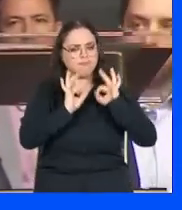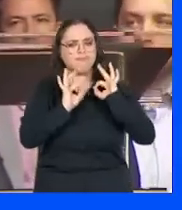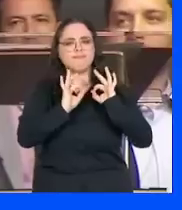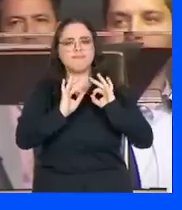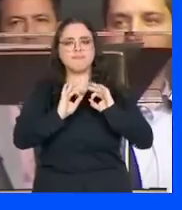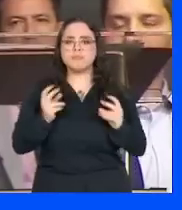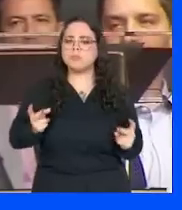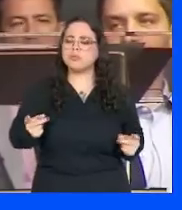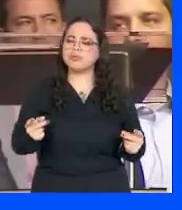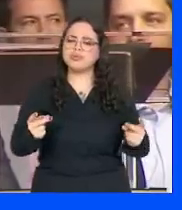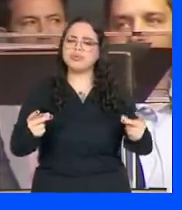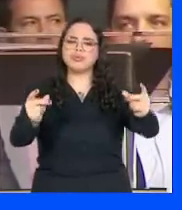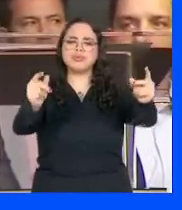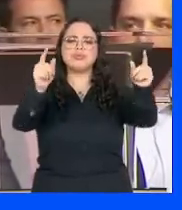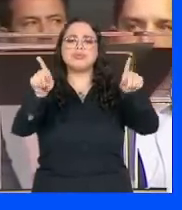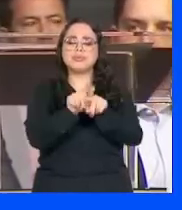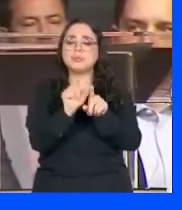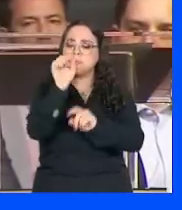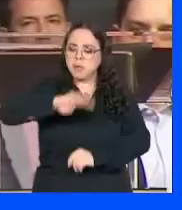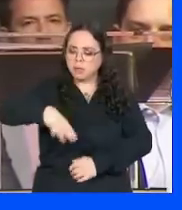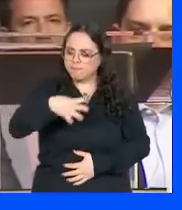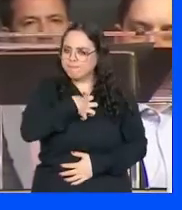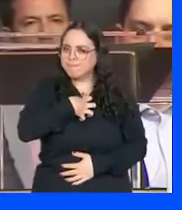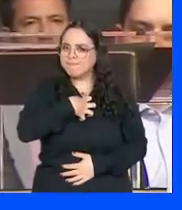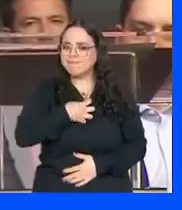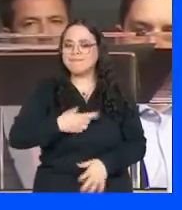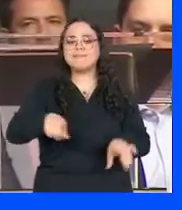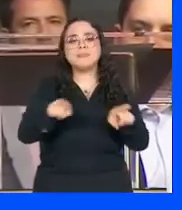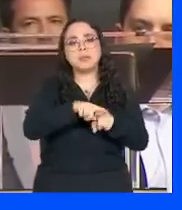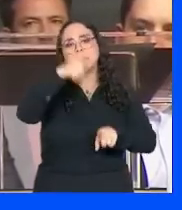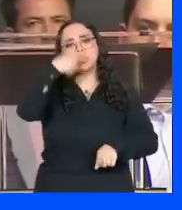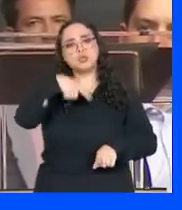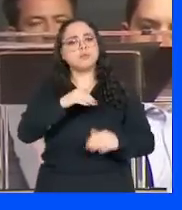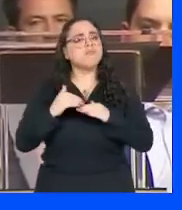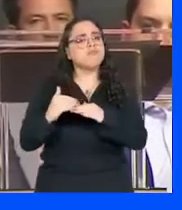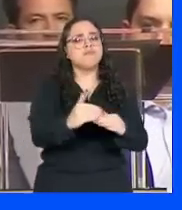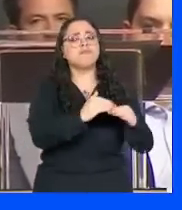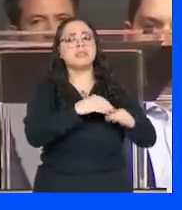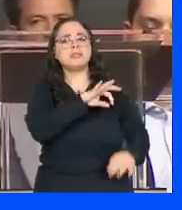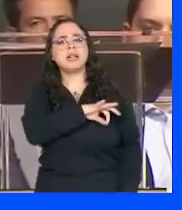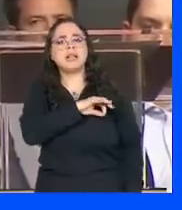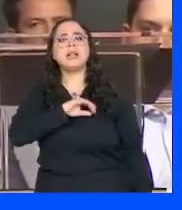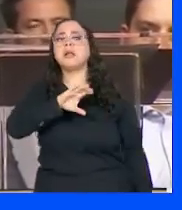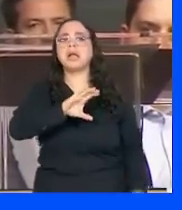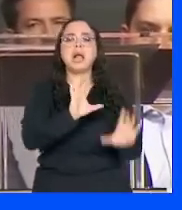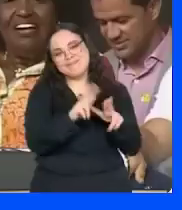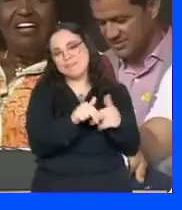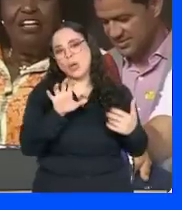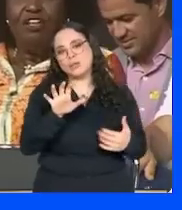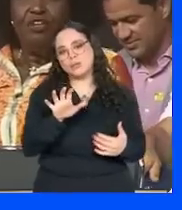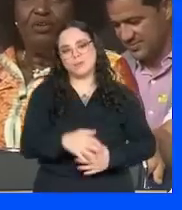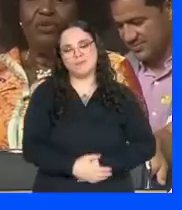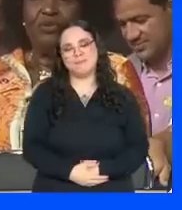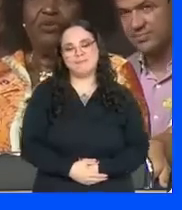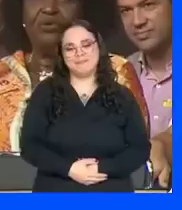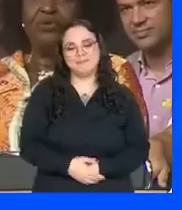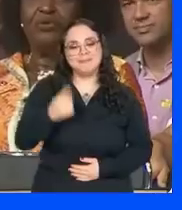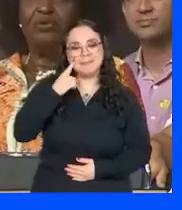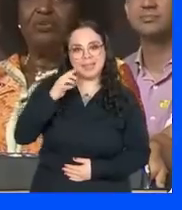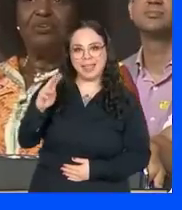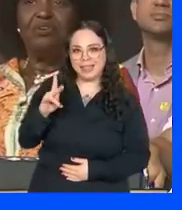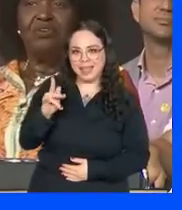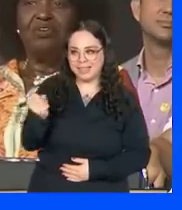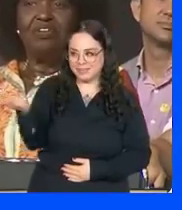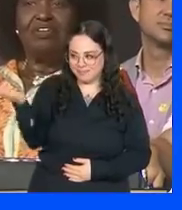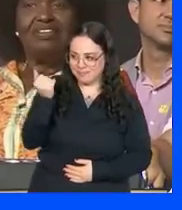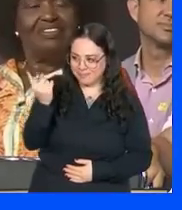terem prosperidade e viver bem num padrão de classe média. É isso que nós desejamos. Thaís, vem